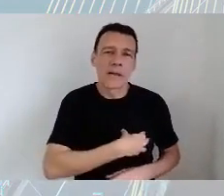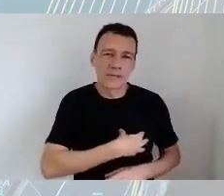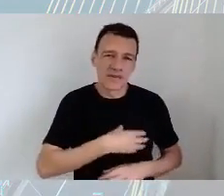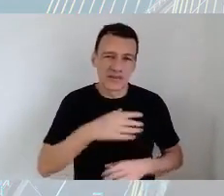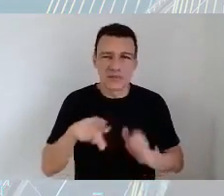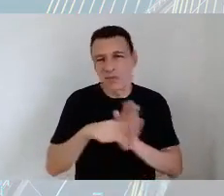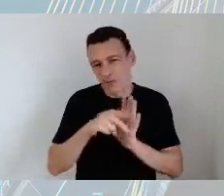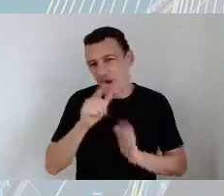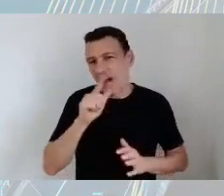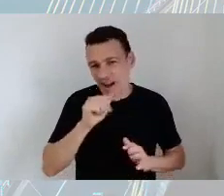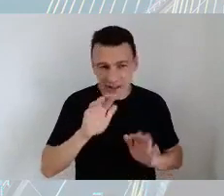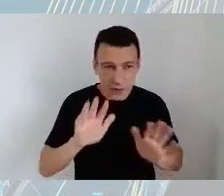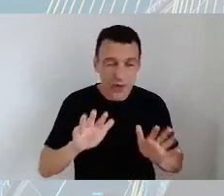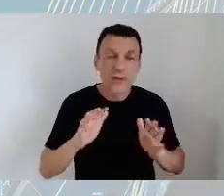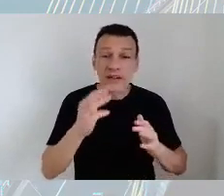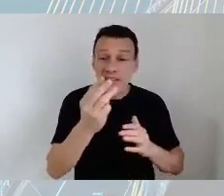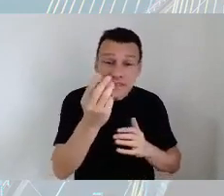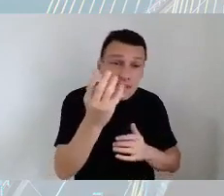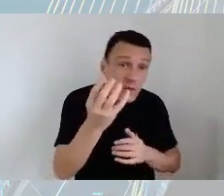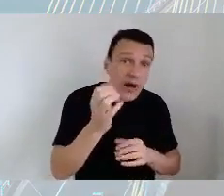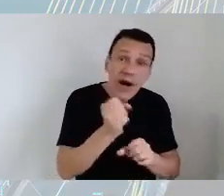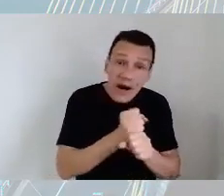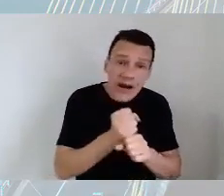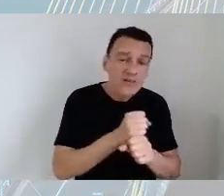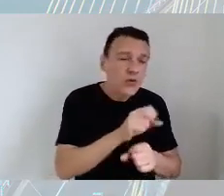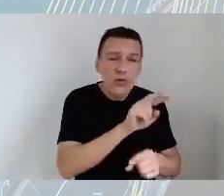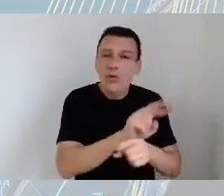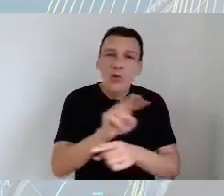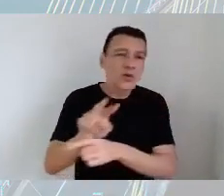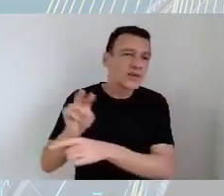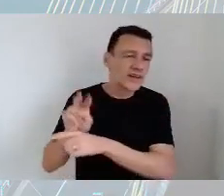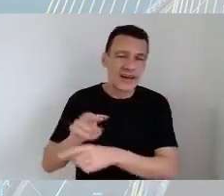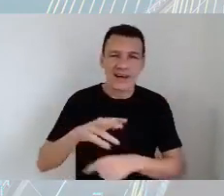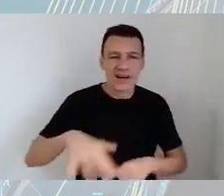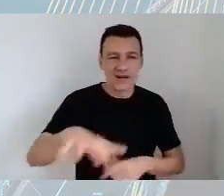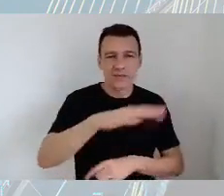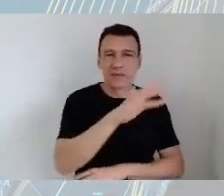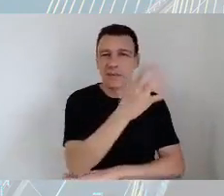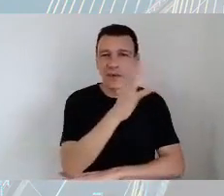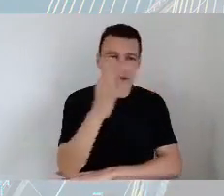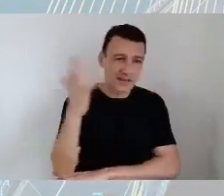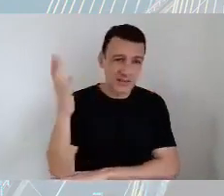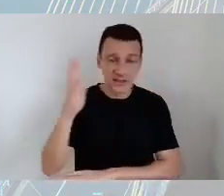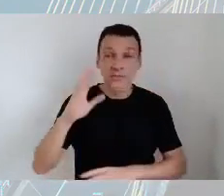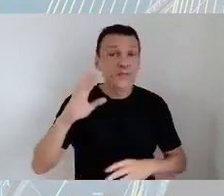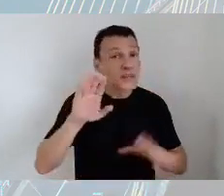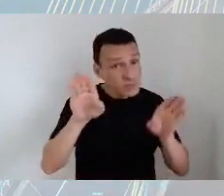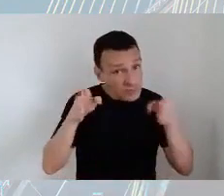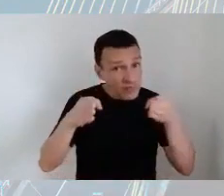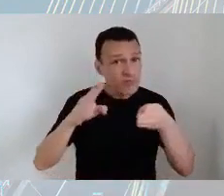conservação ambiental dos mamíferos aquáticos e seus ambientes, em especial o peixe-boi marinho.